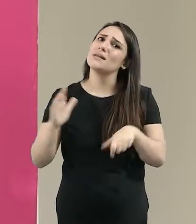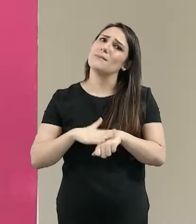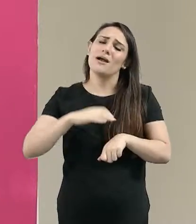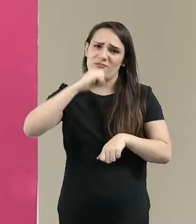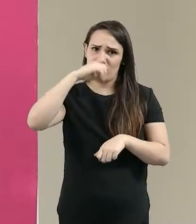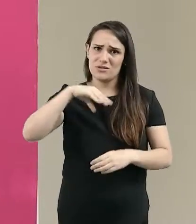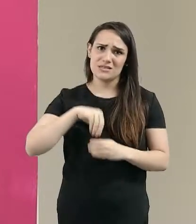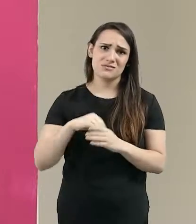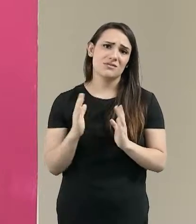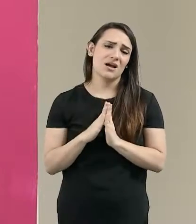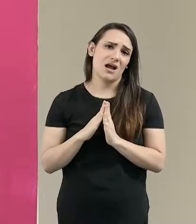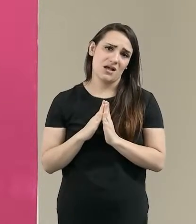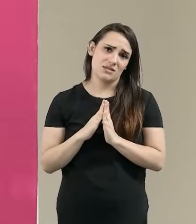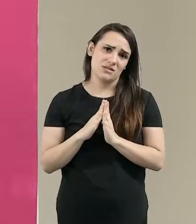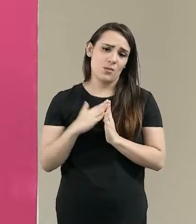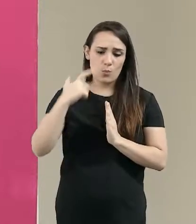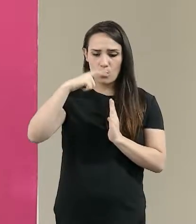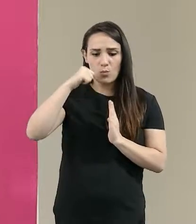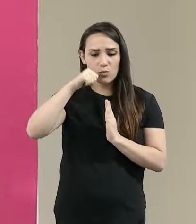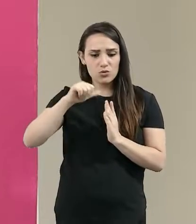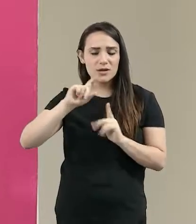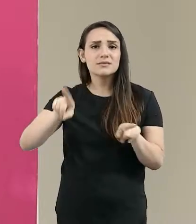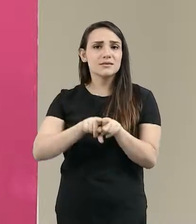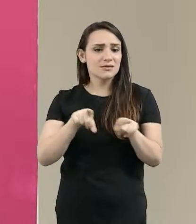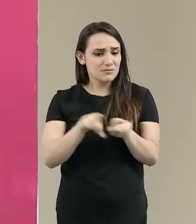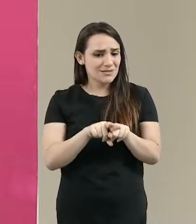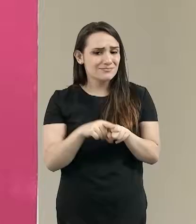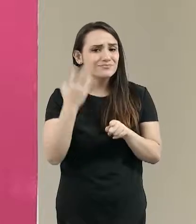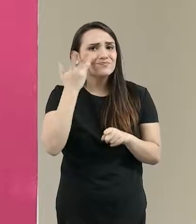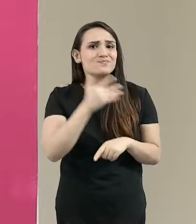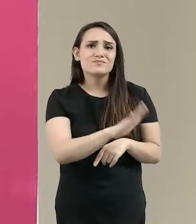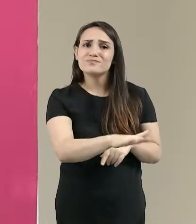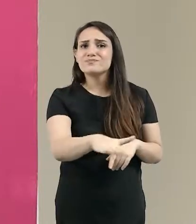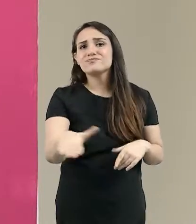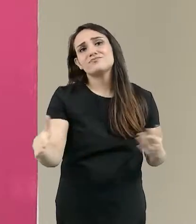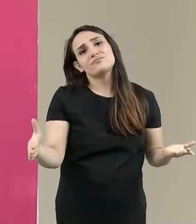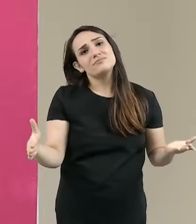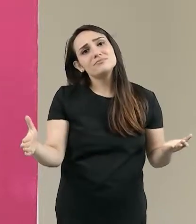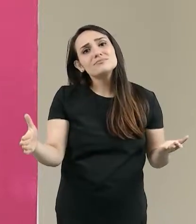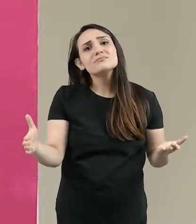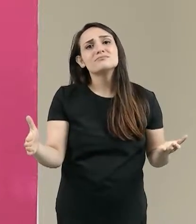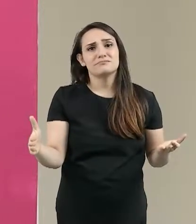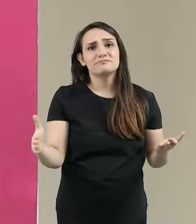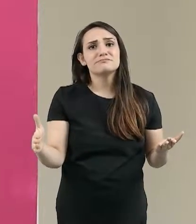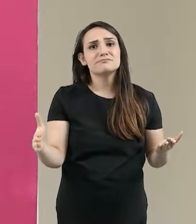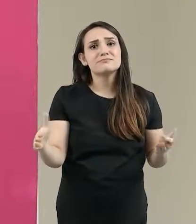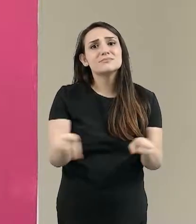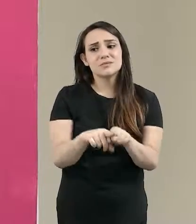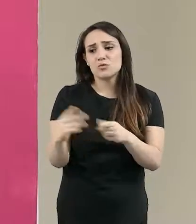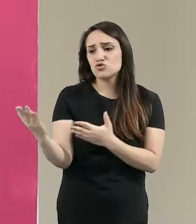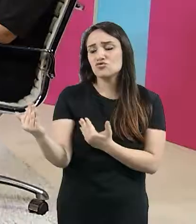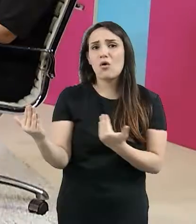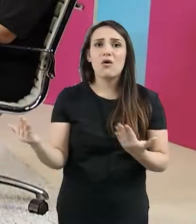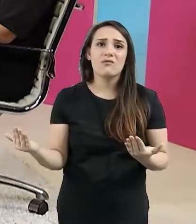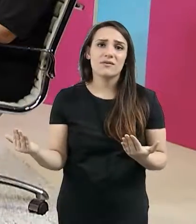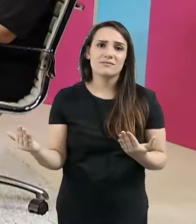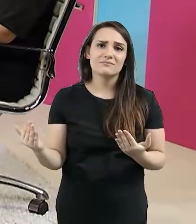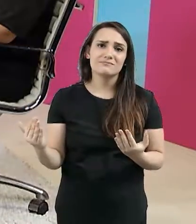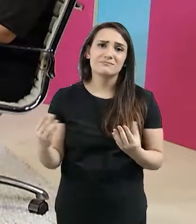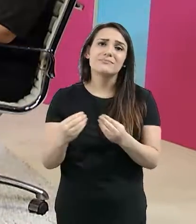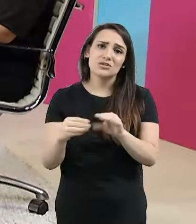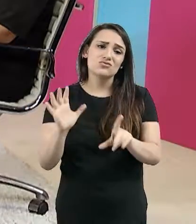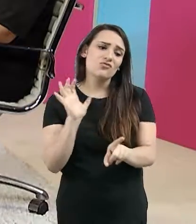a mulher, mas também com o aumento da violência doméstica contra crianças e adolescentes e com o aumento dos